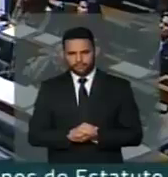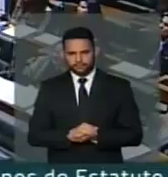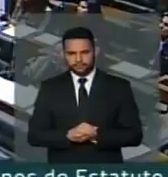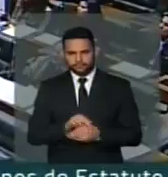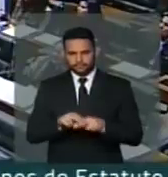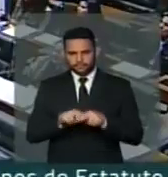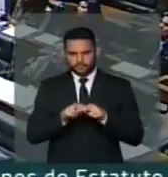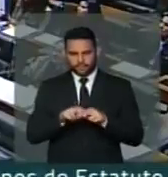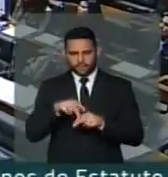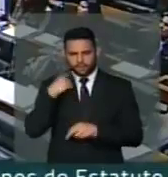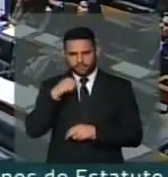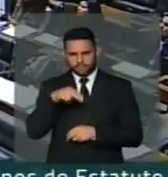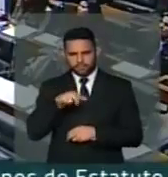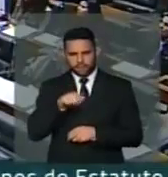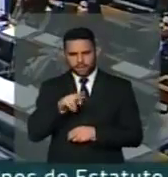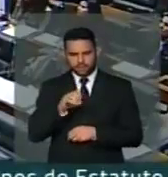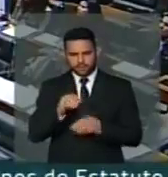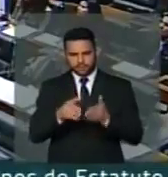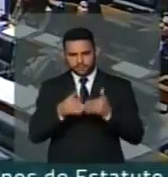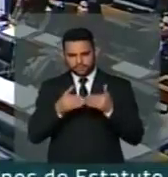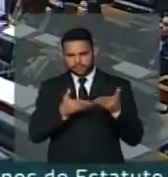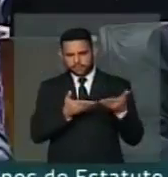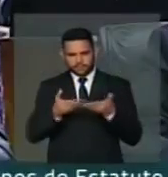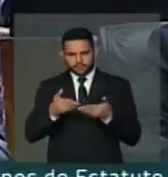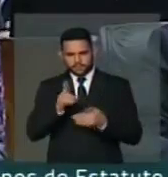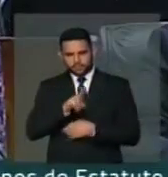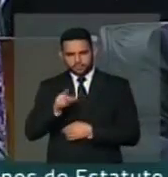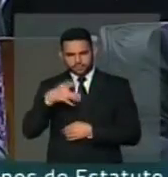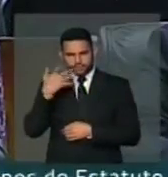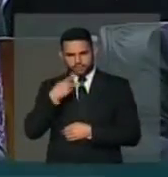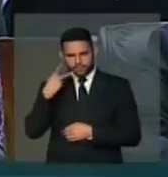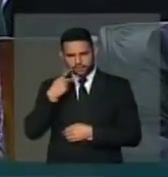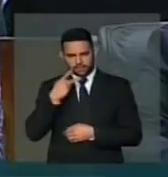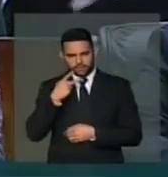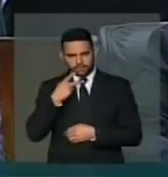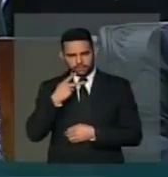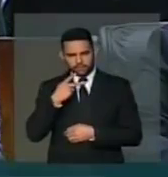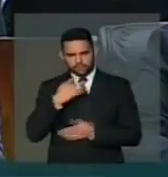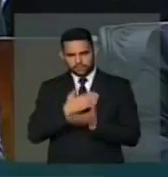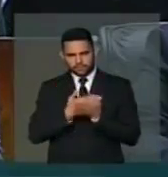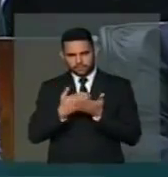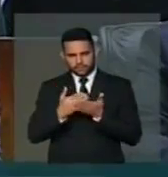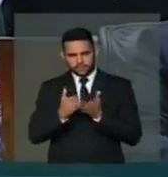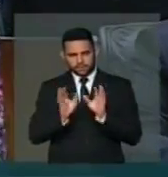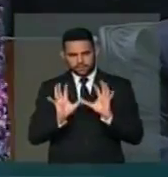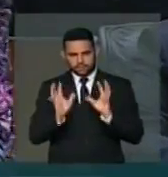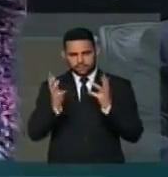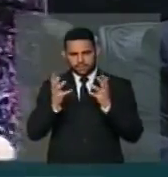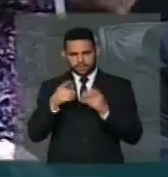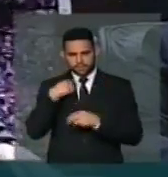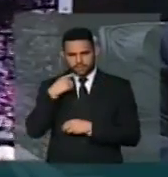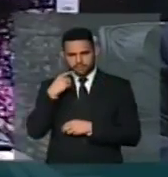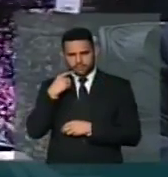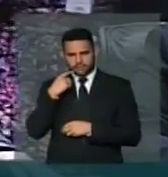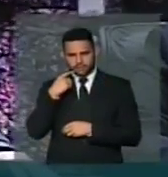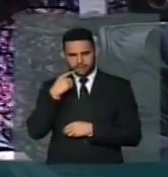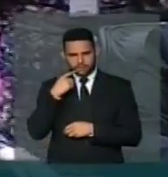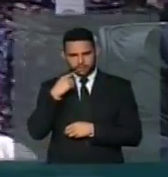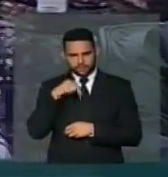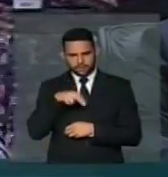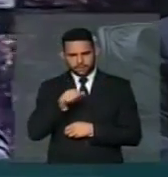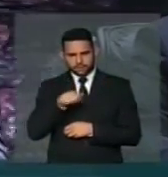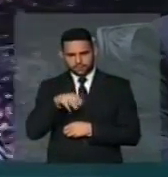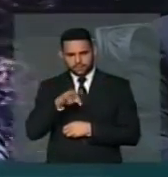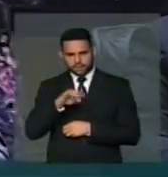Pois não, deputado Marquesan. Solicito para fazer uso da palavra o proponente dessa importante homenagem, deputado